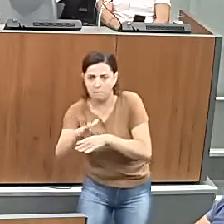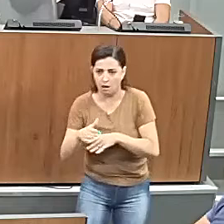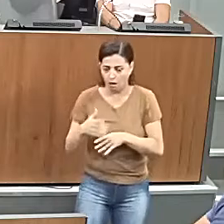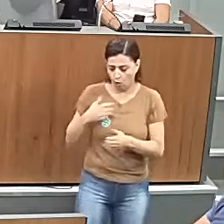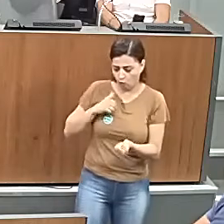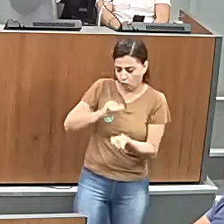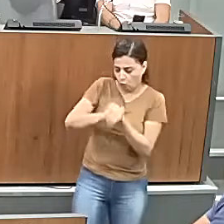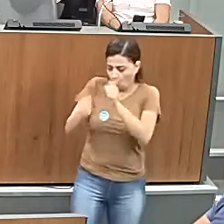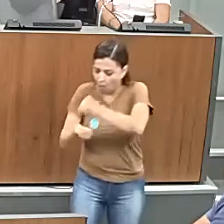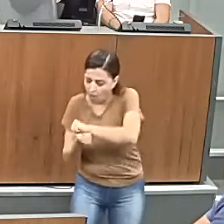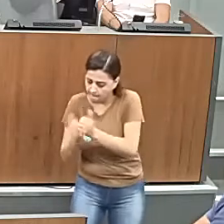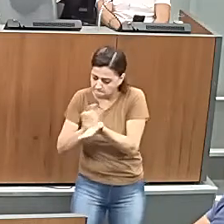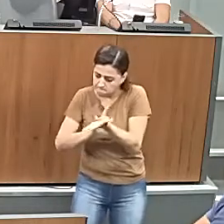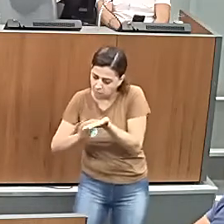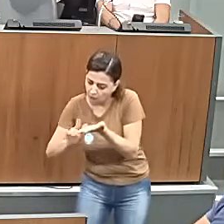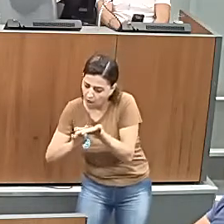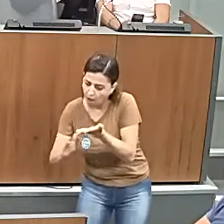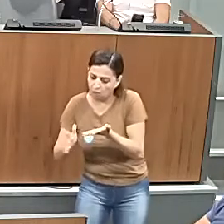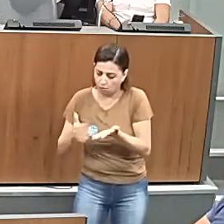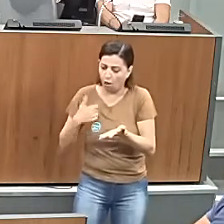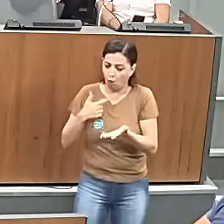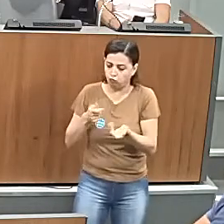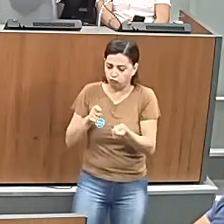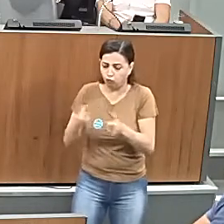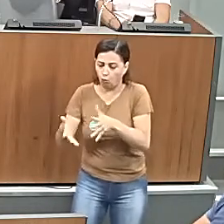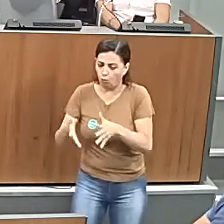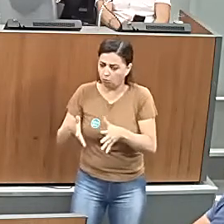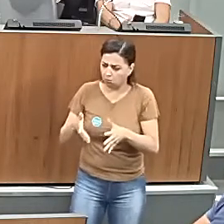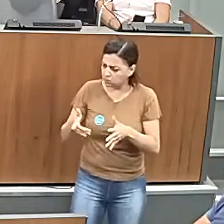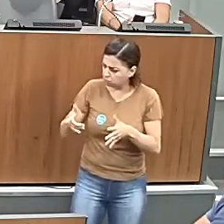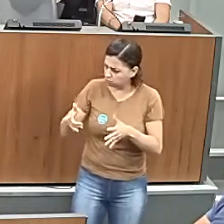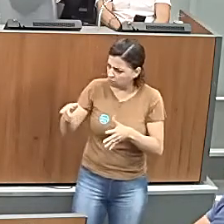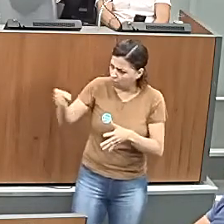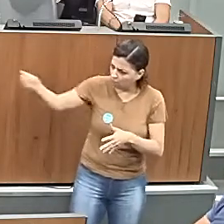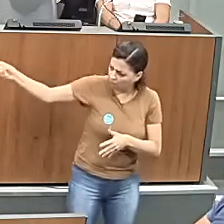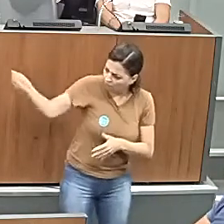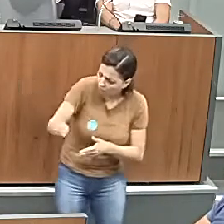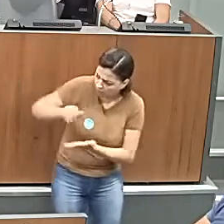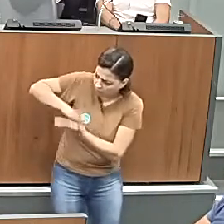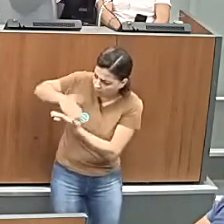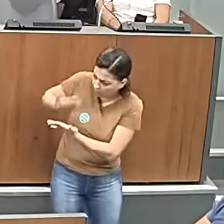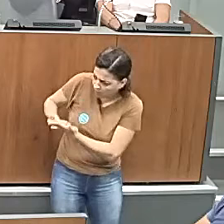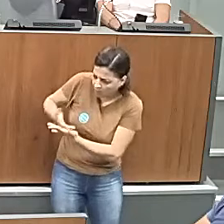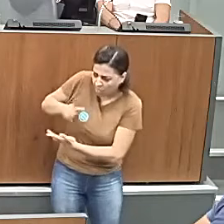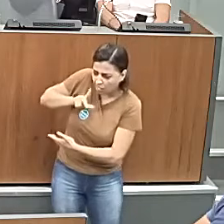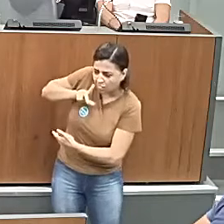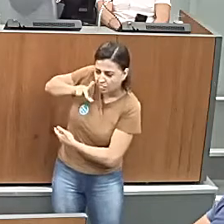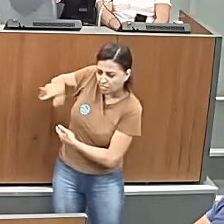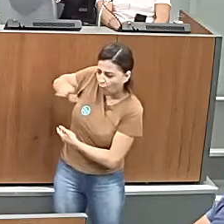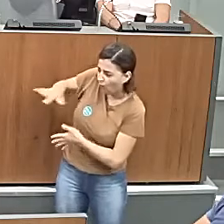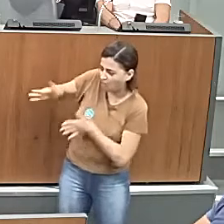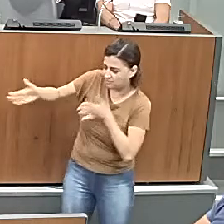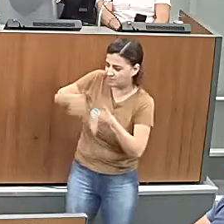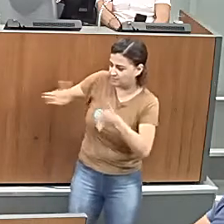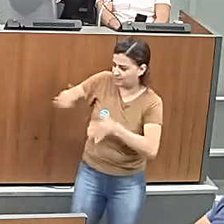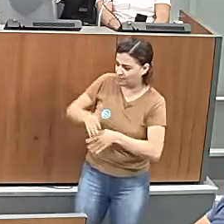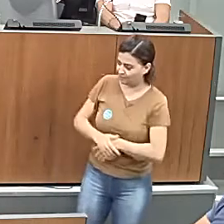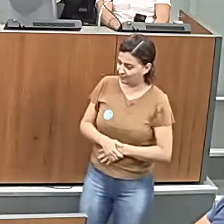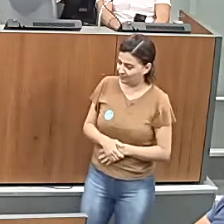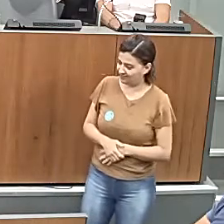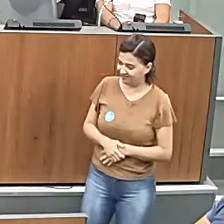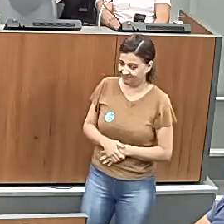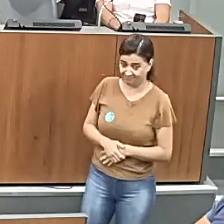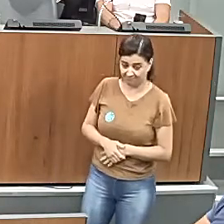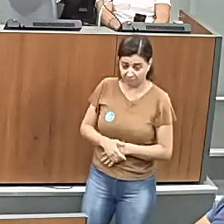Acessibilidade vista pela questão da assistência social como acessibilidade, mas